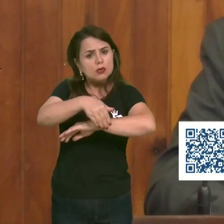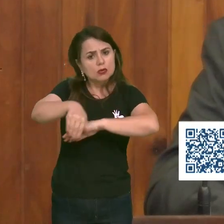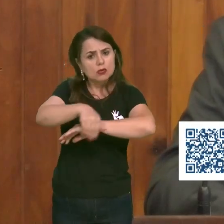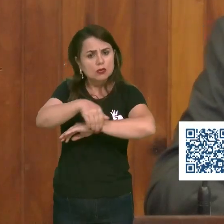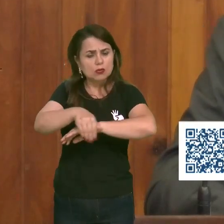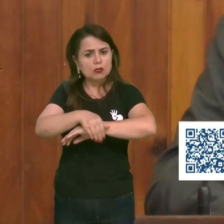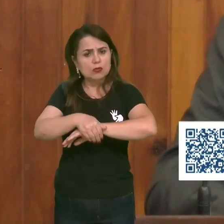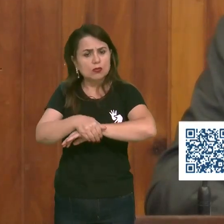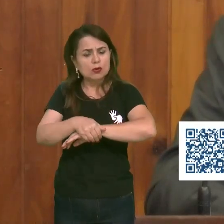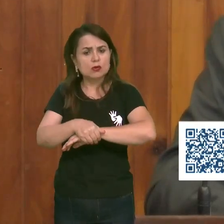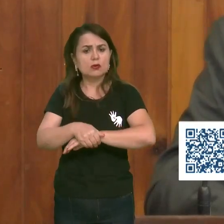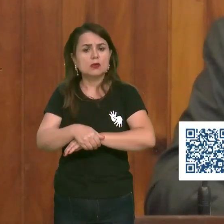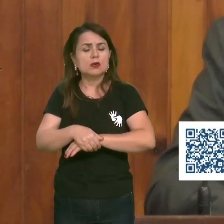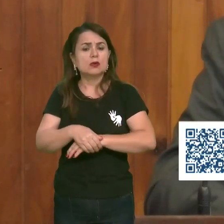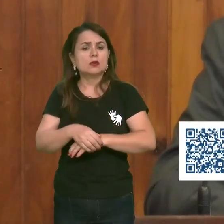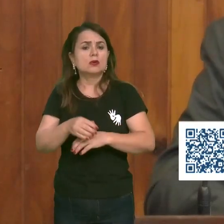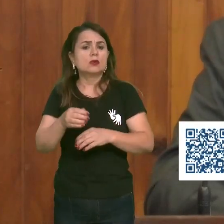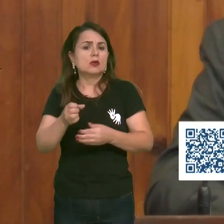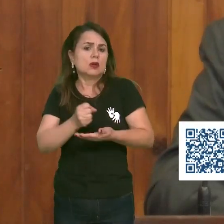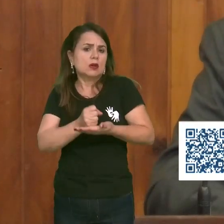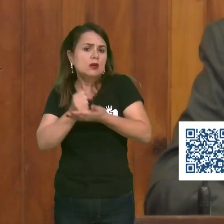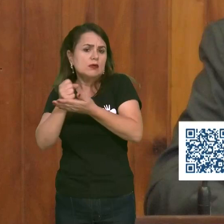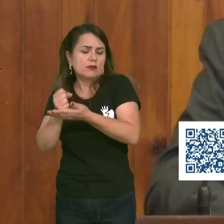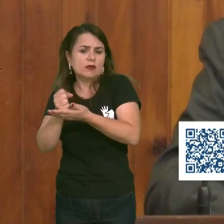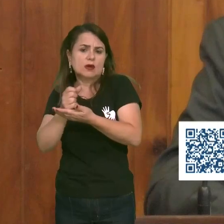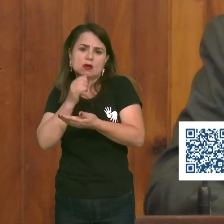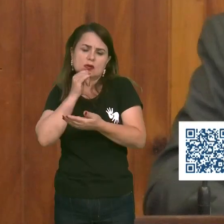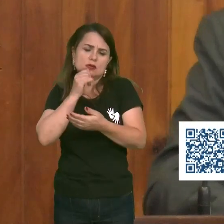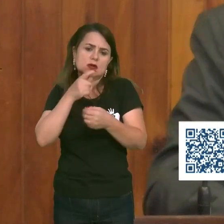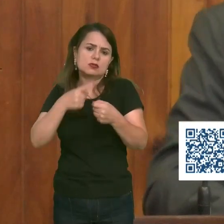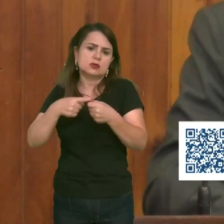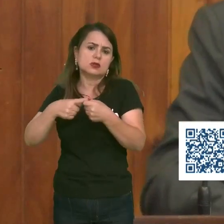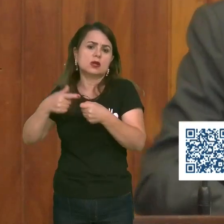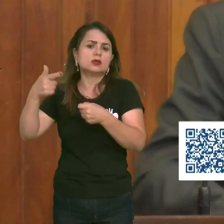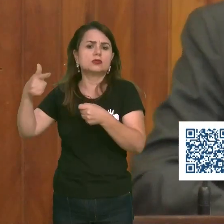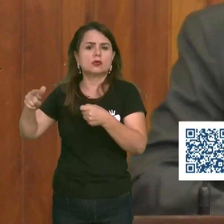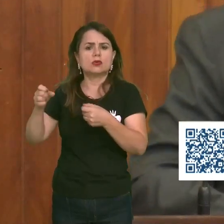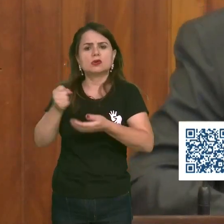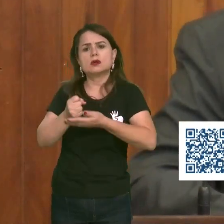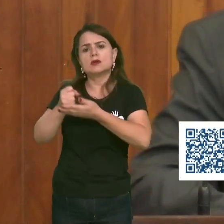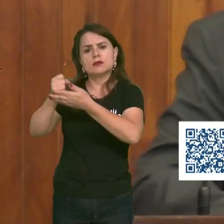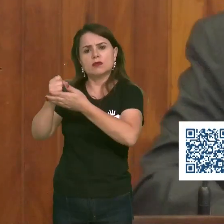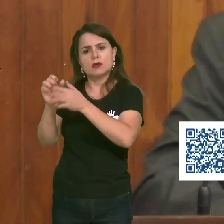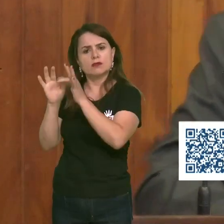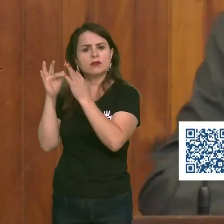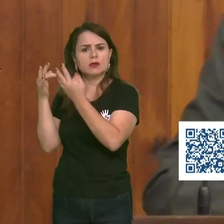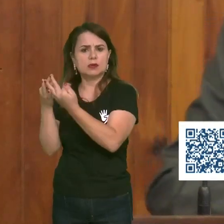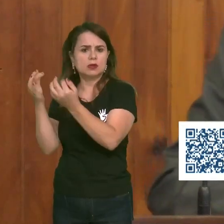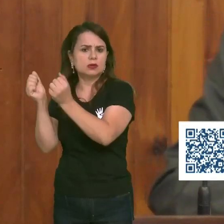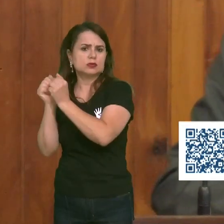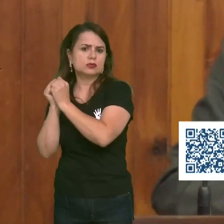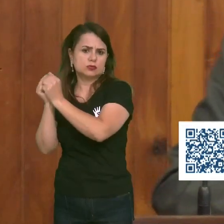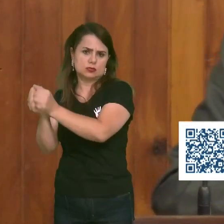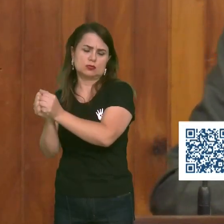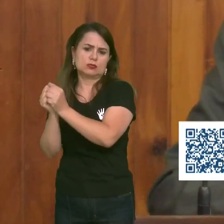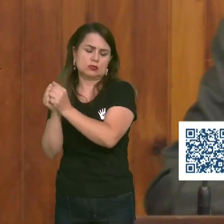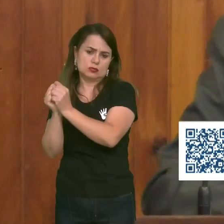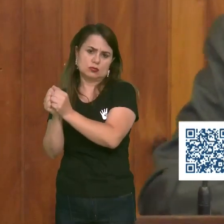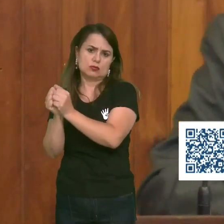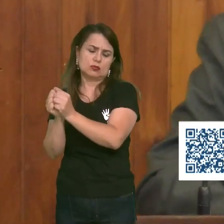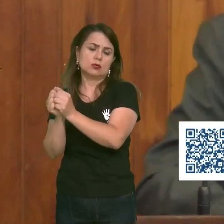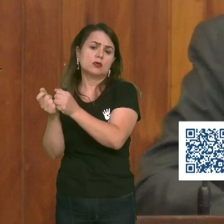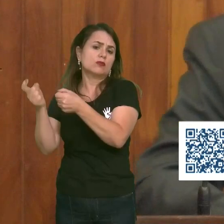levem de volta até para sua residência para sua cidade tendo apoio porque a secretaria